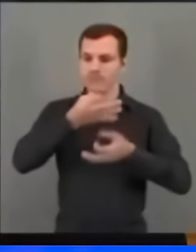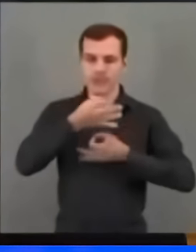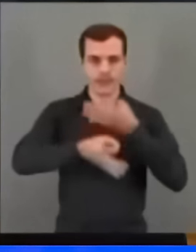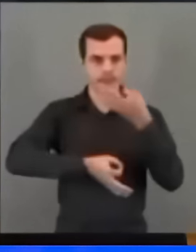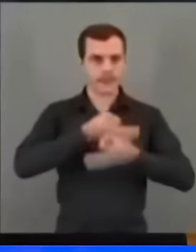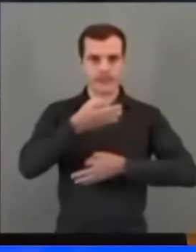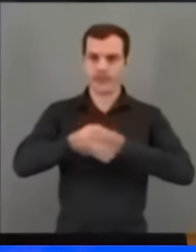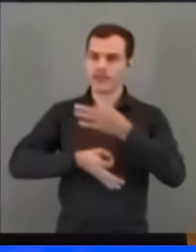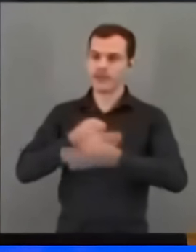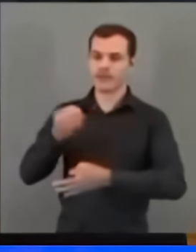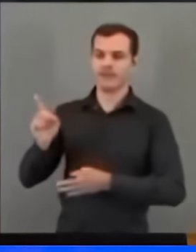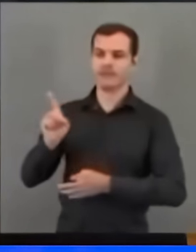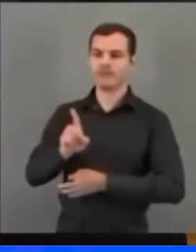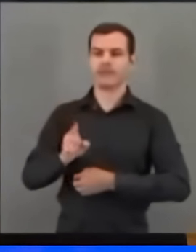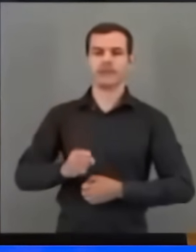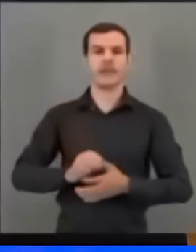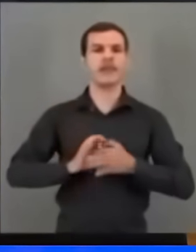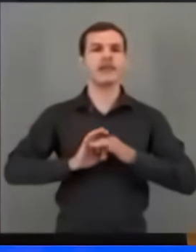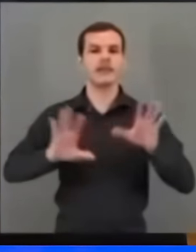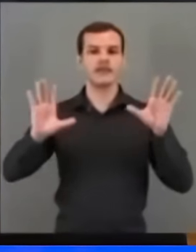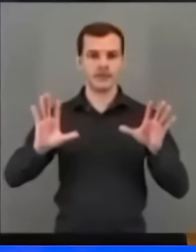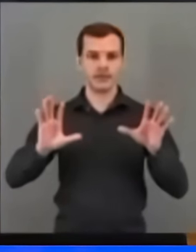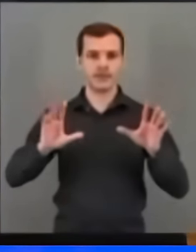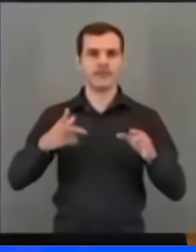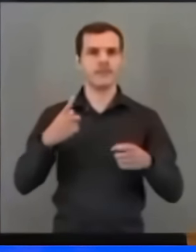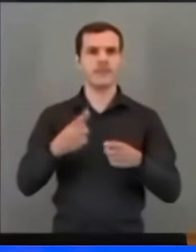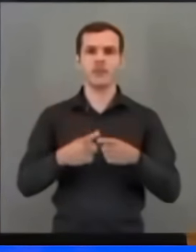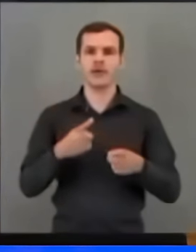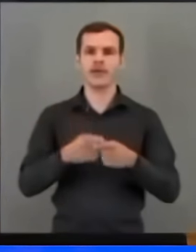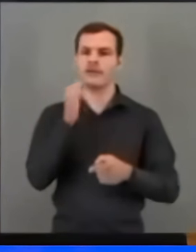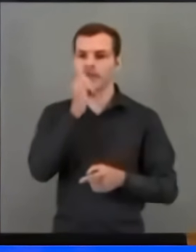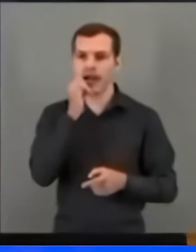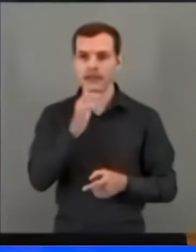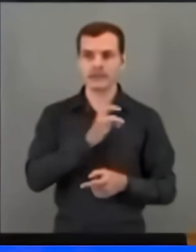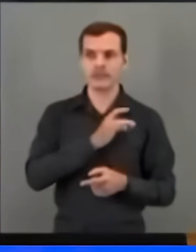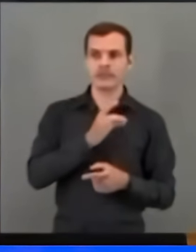tribuna e ter medo do que fala, porque pode virar investigado imediatamente.